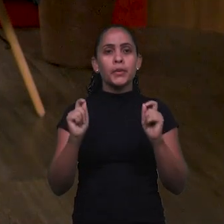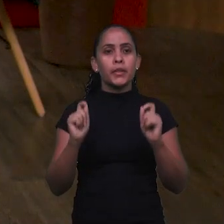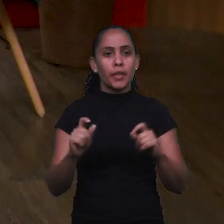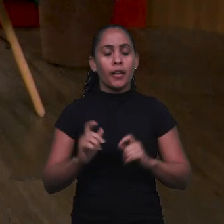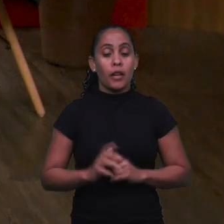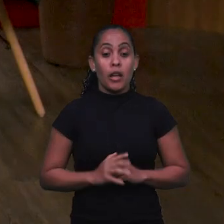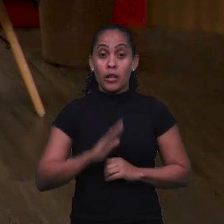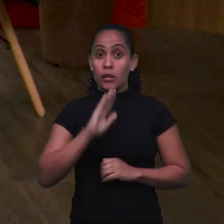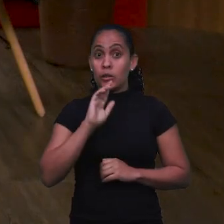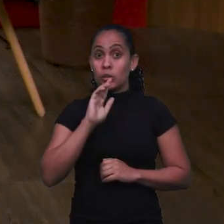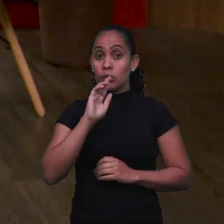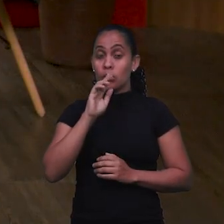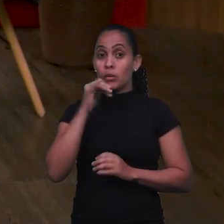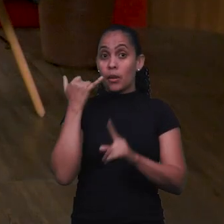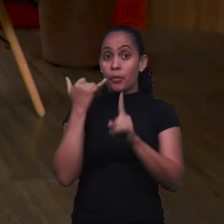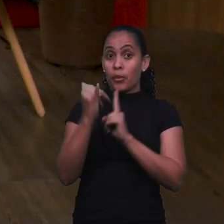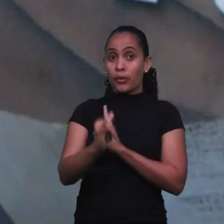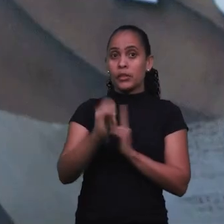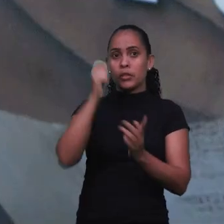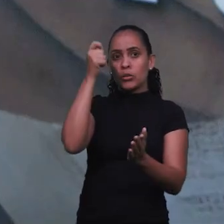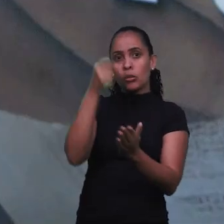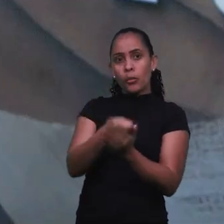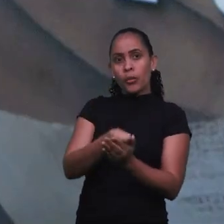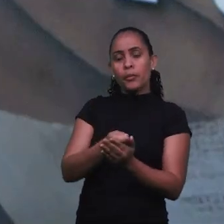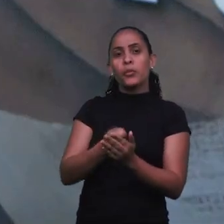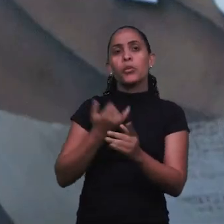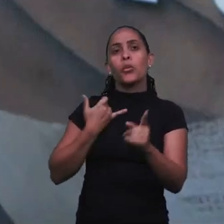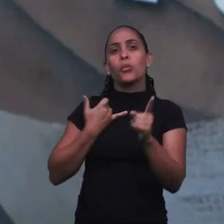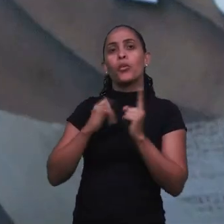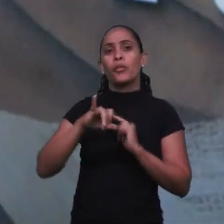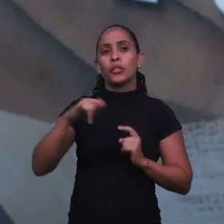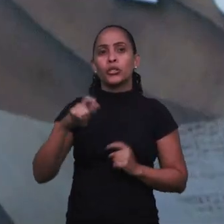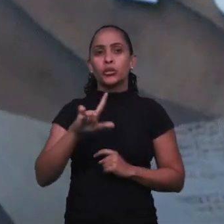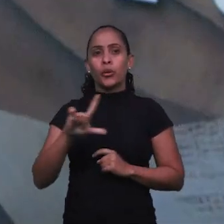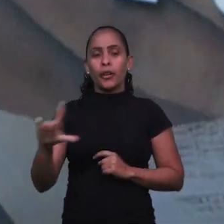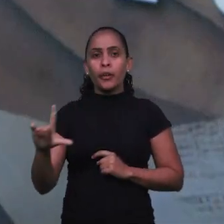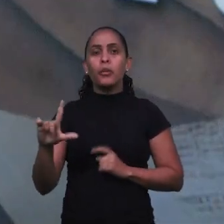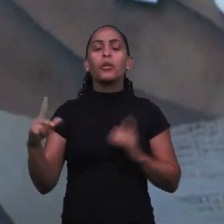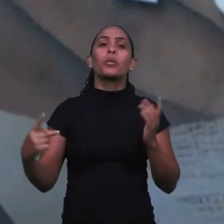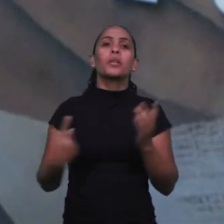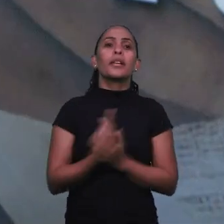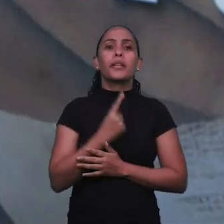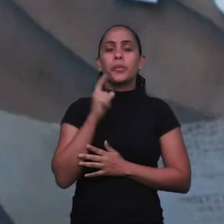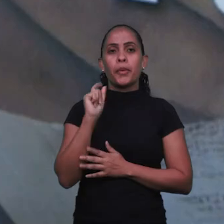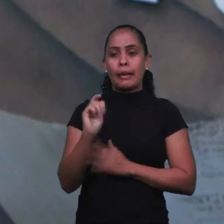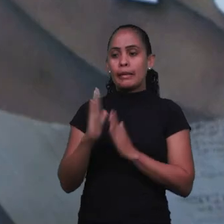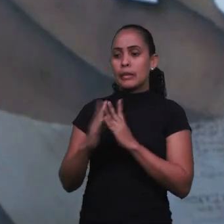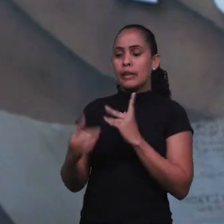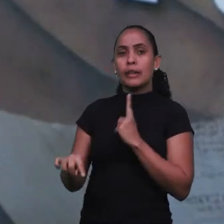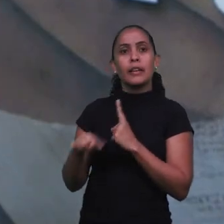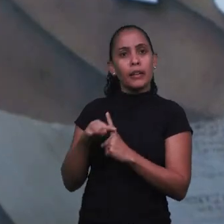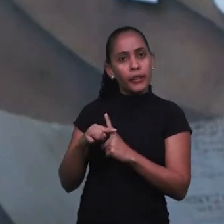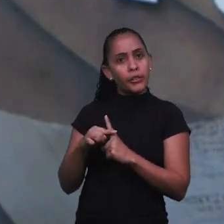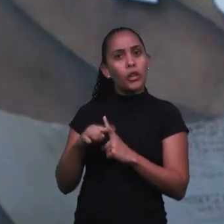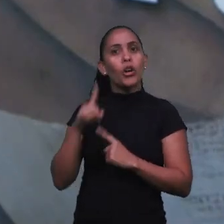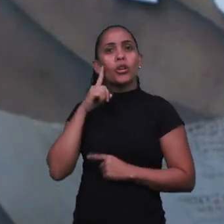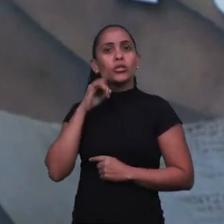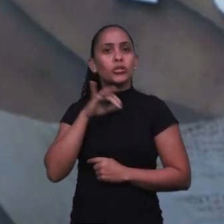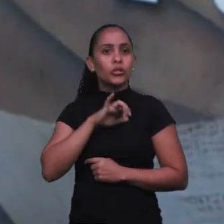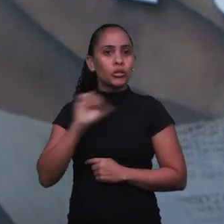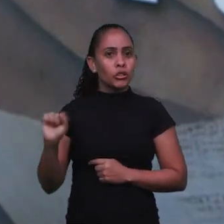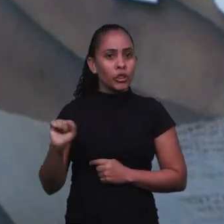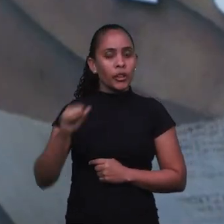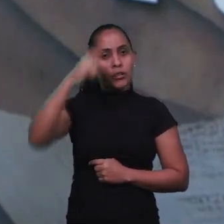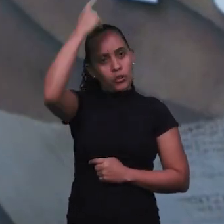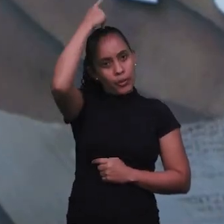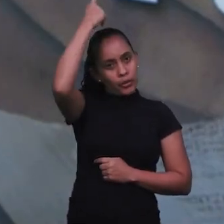esse cumprimento da profecia de Joel acontece exatamente na igreja no dia de